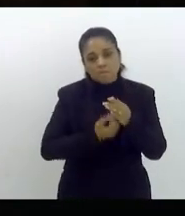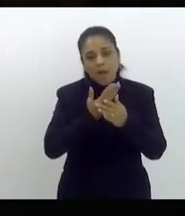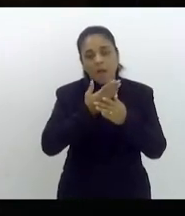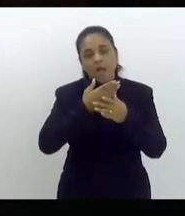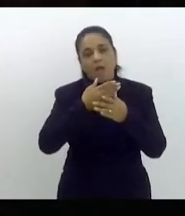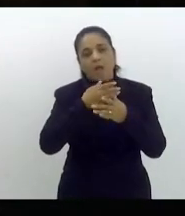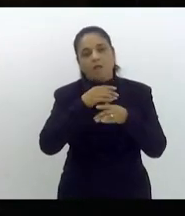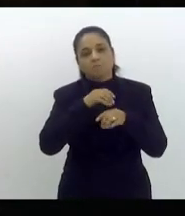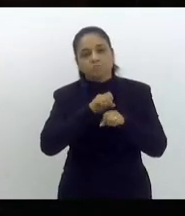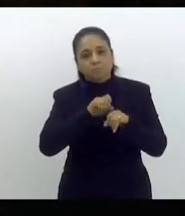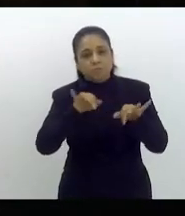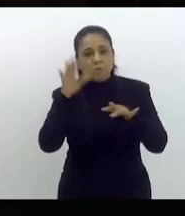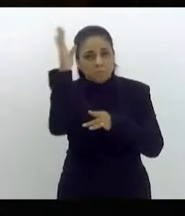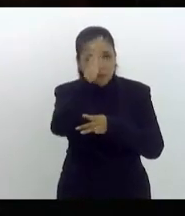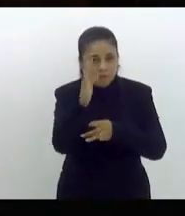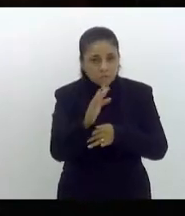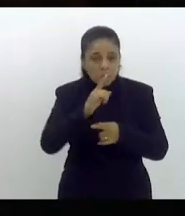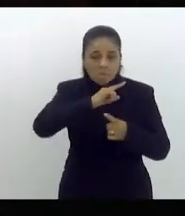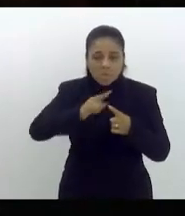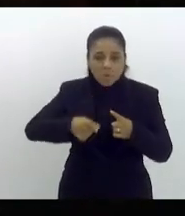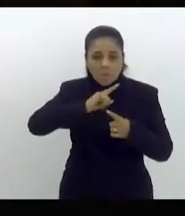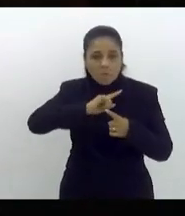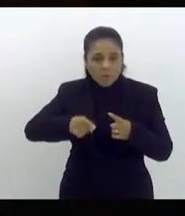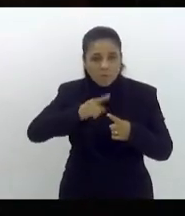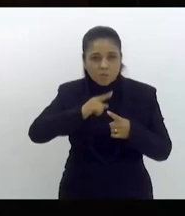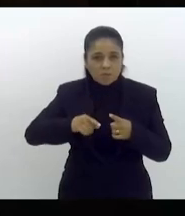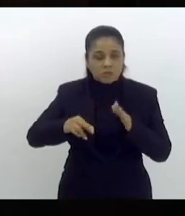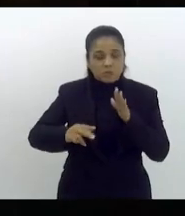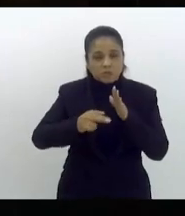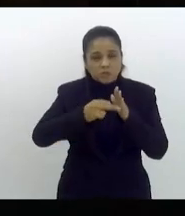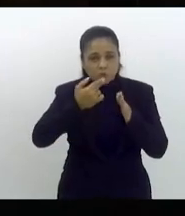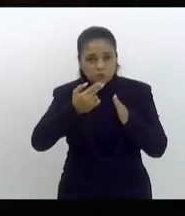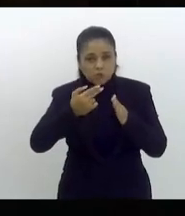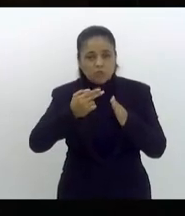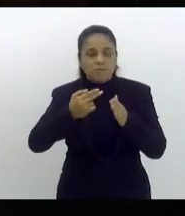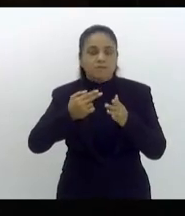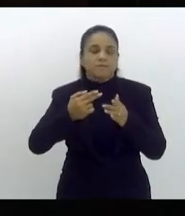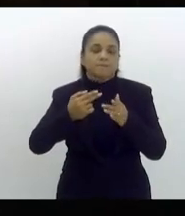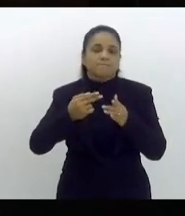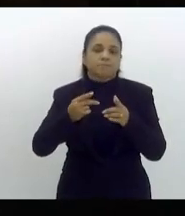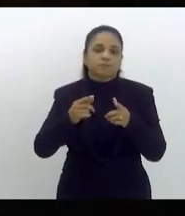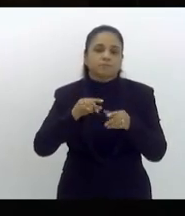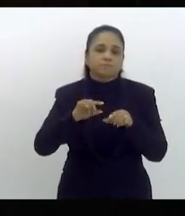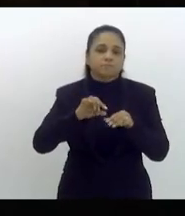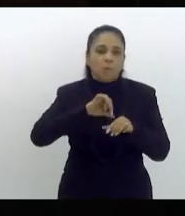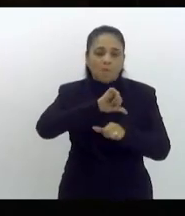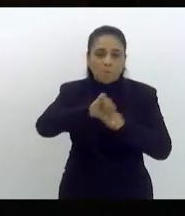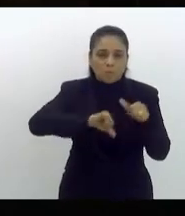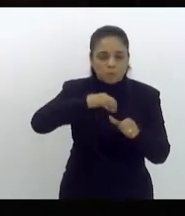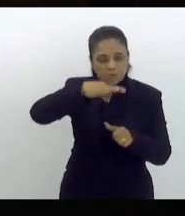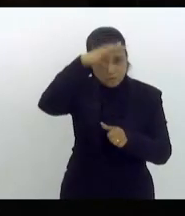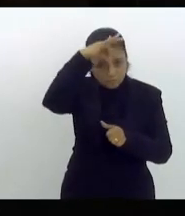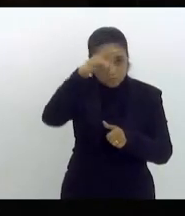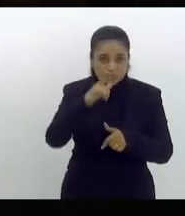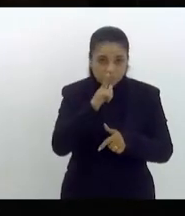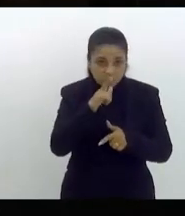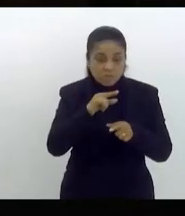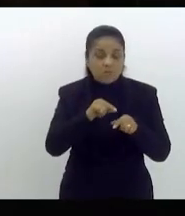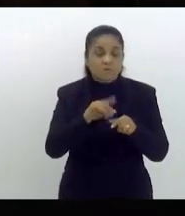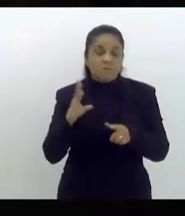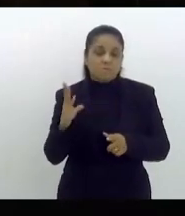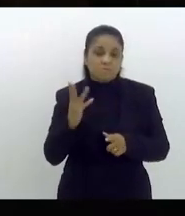a fora buscando proibir cirurgias de redesignação sexual e tratamentos hormonais para pessoas